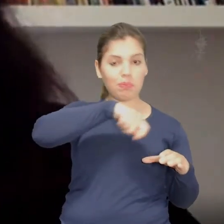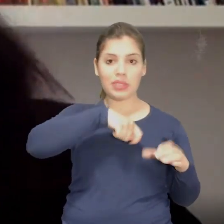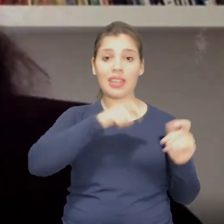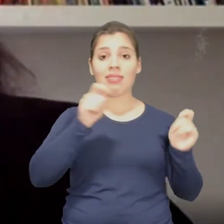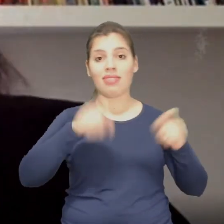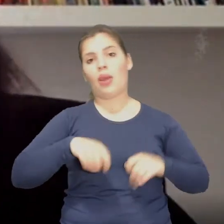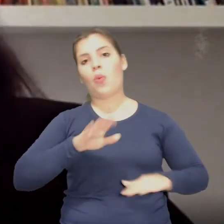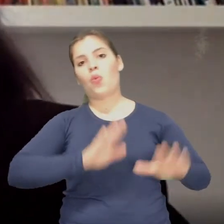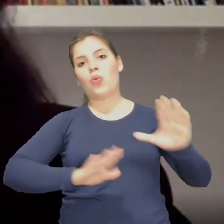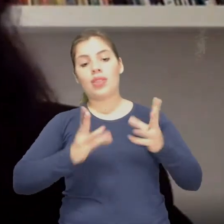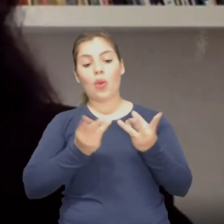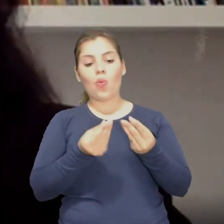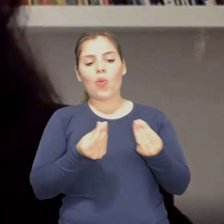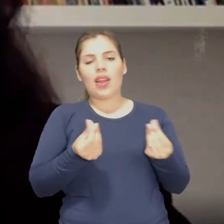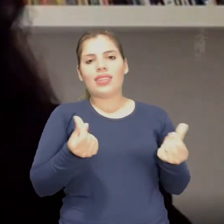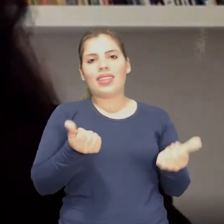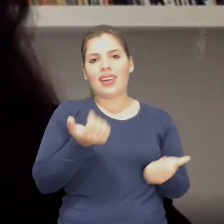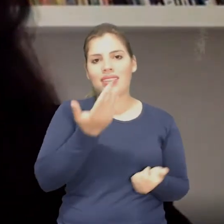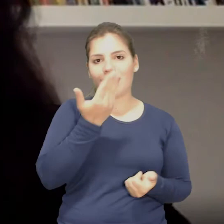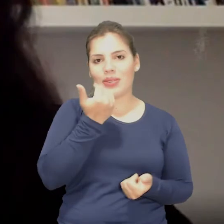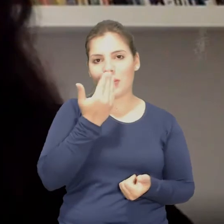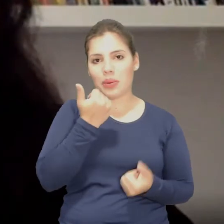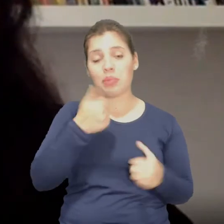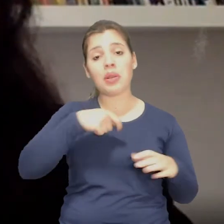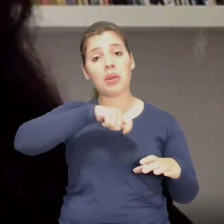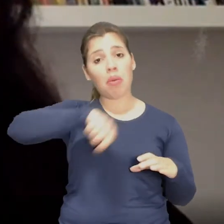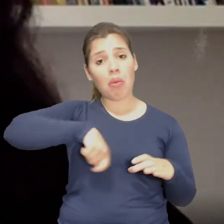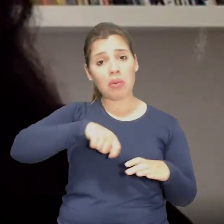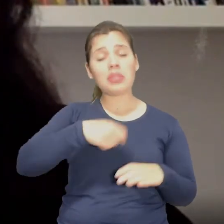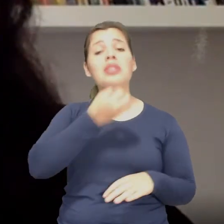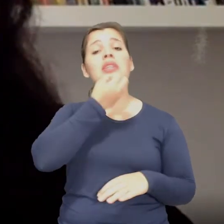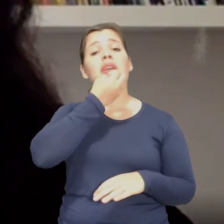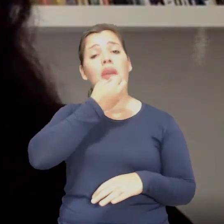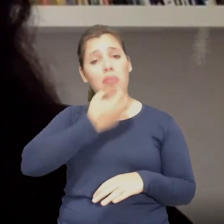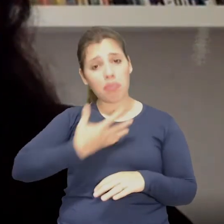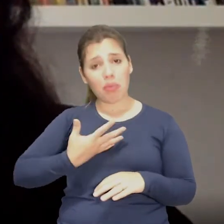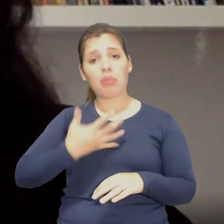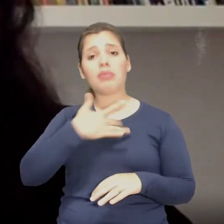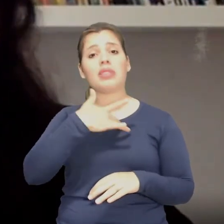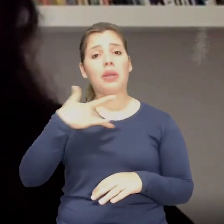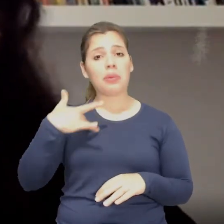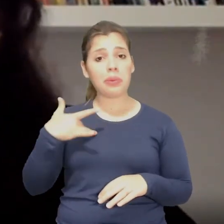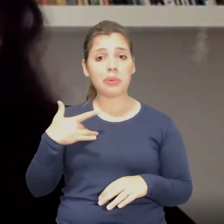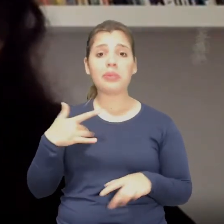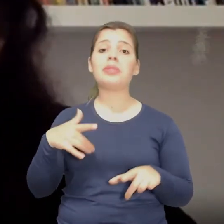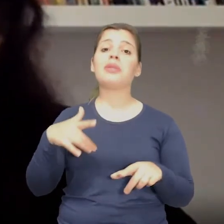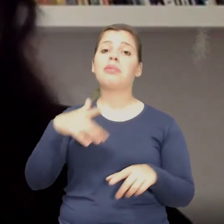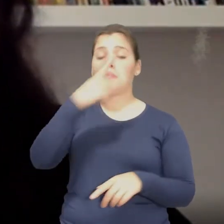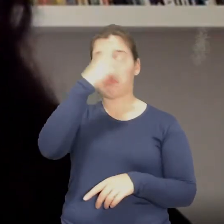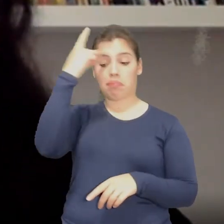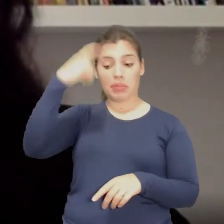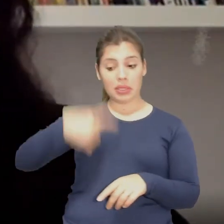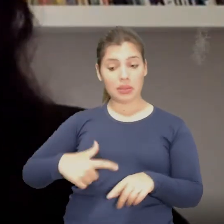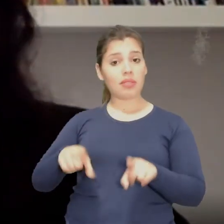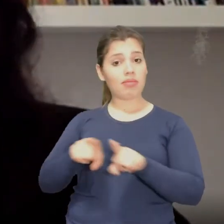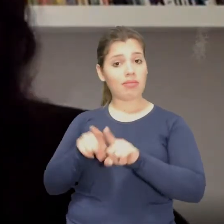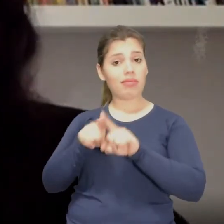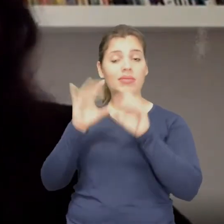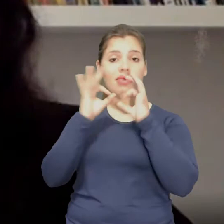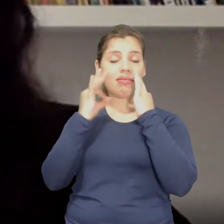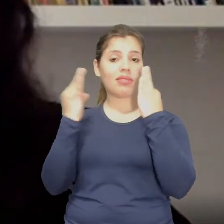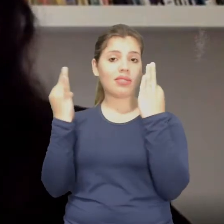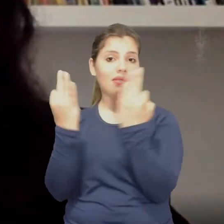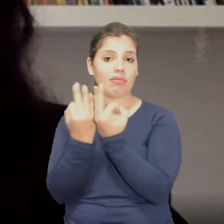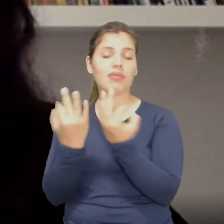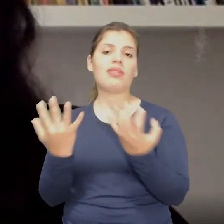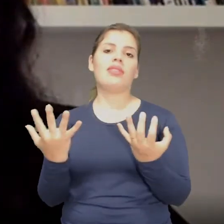da qualidade da nossa alimentação. Então, o cozinhar é bom para a pessoa em si e é bom para a família,